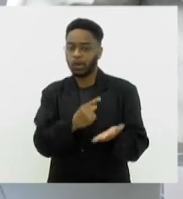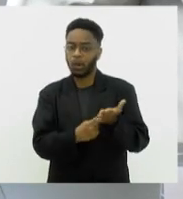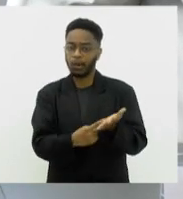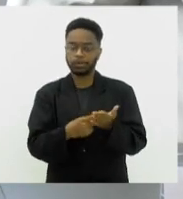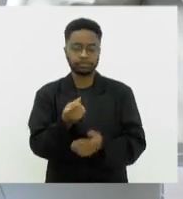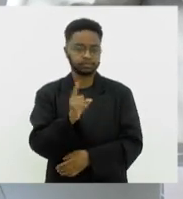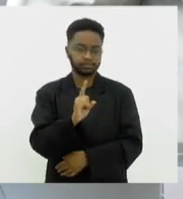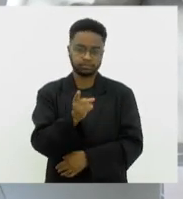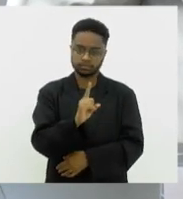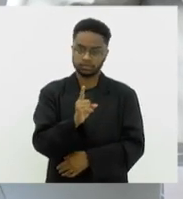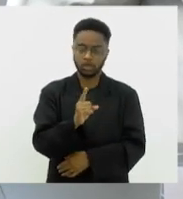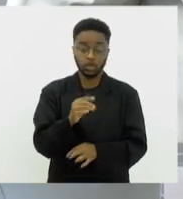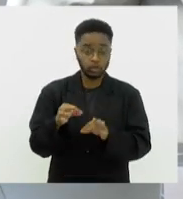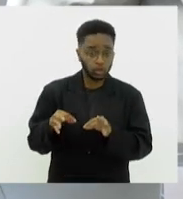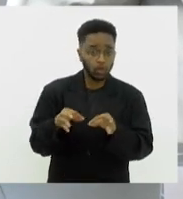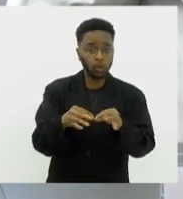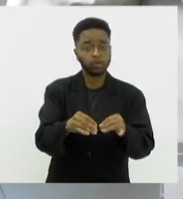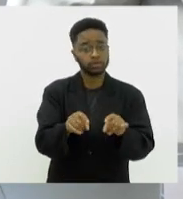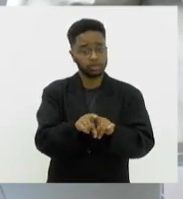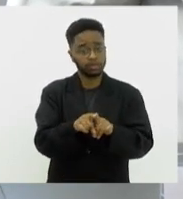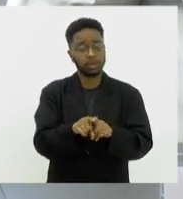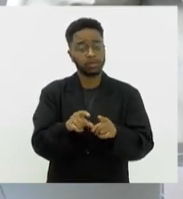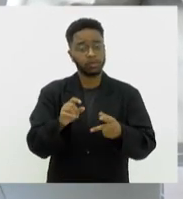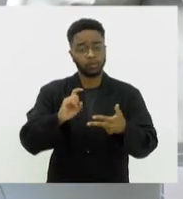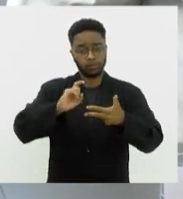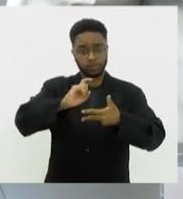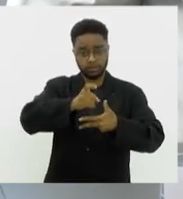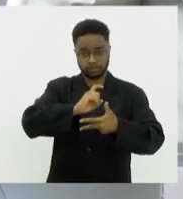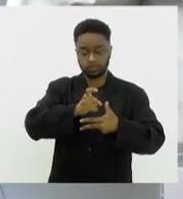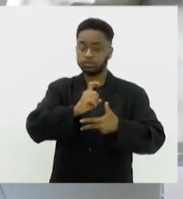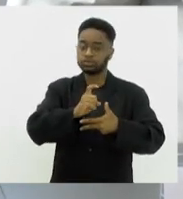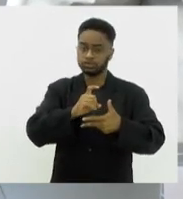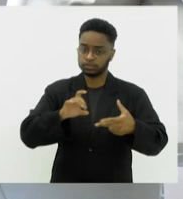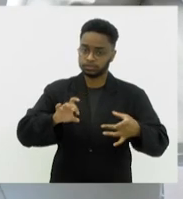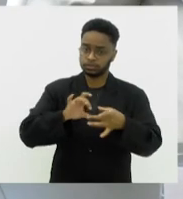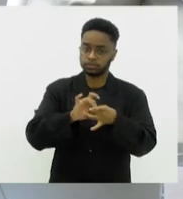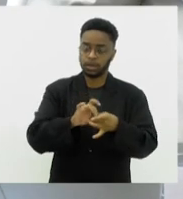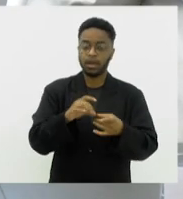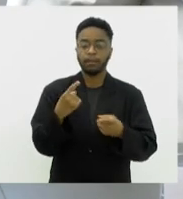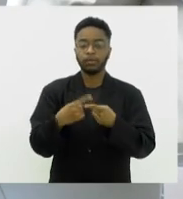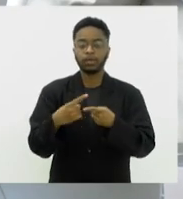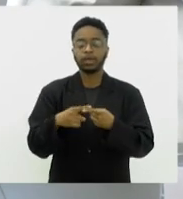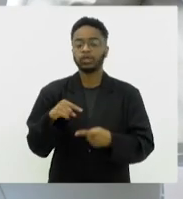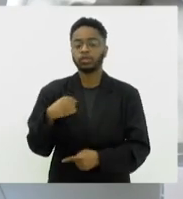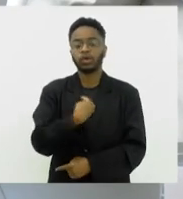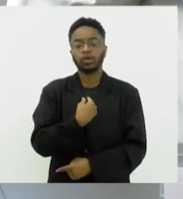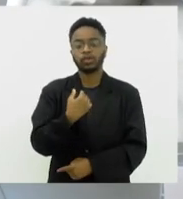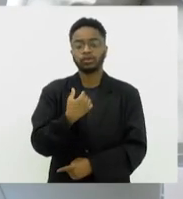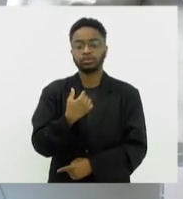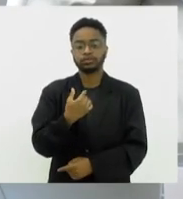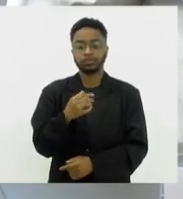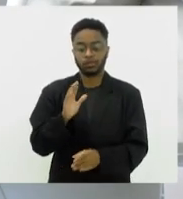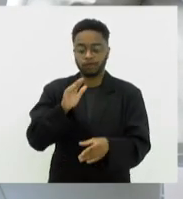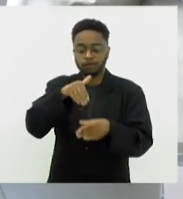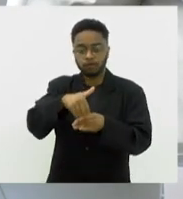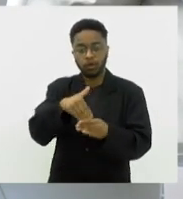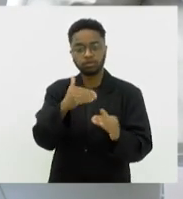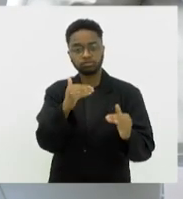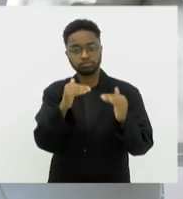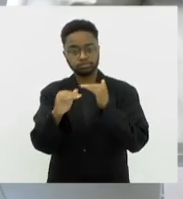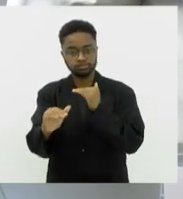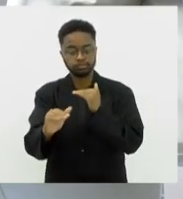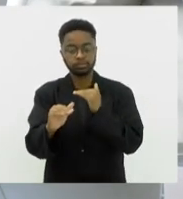todas inclusive comprometemos o poder executivo então não deixamos desse voto divergente